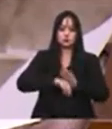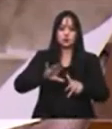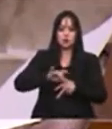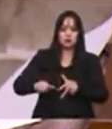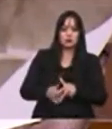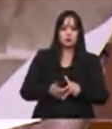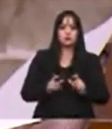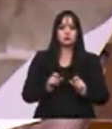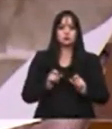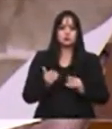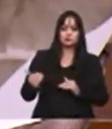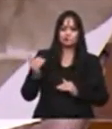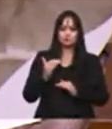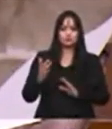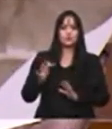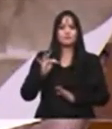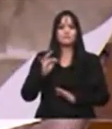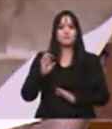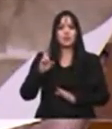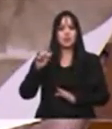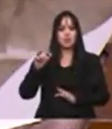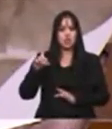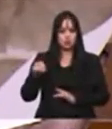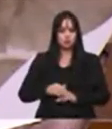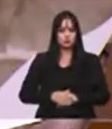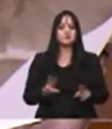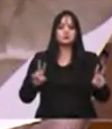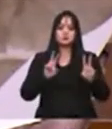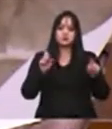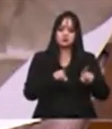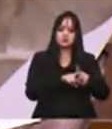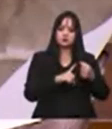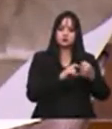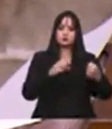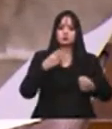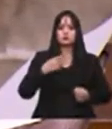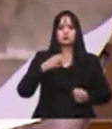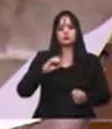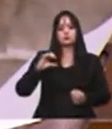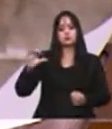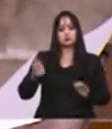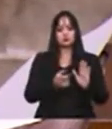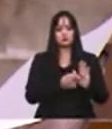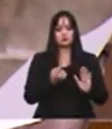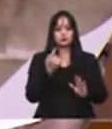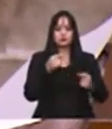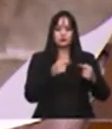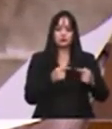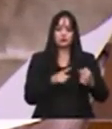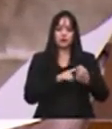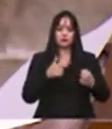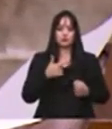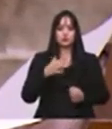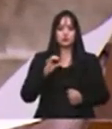corrupção qualificada, bem assim a autoria de Fernando Collor e Bergamaschi, nos termos também do artigo 309, parágrafo 1º, combinados com os artigos